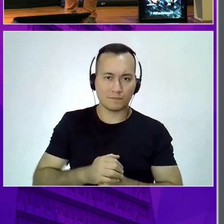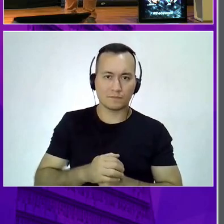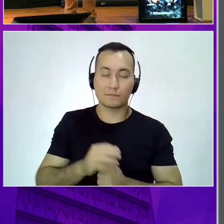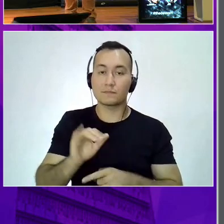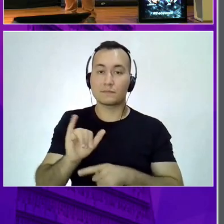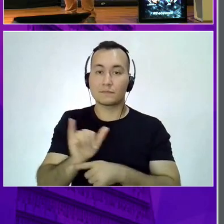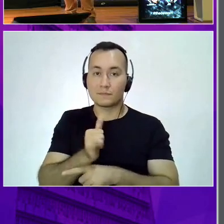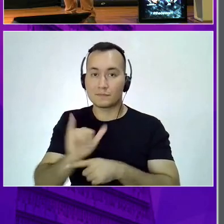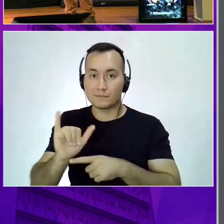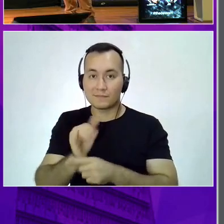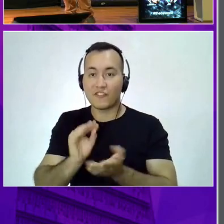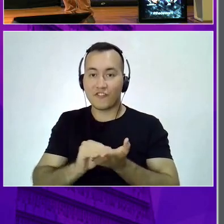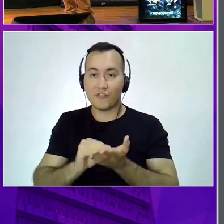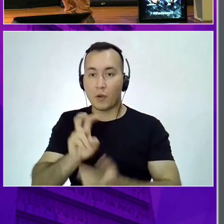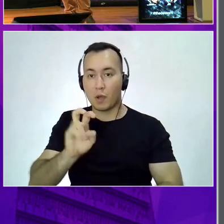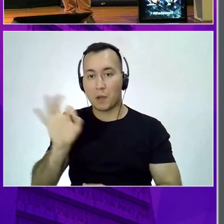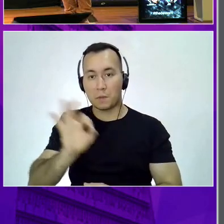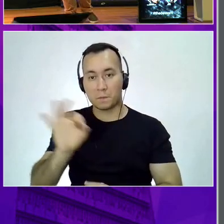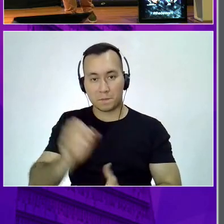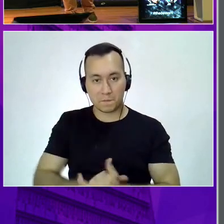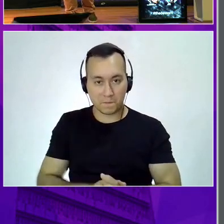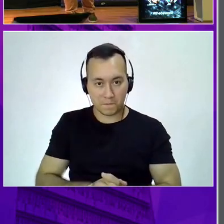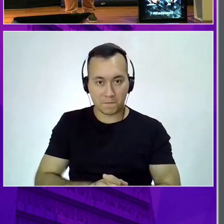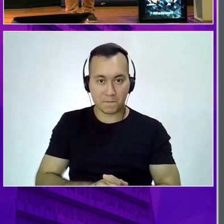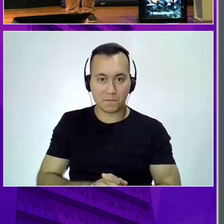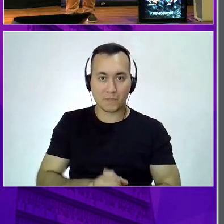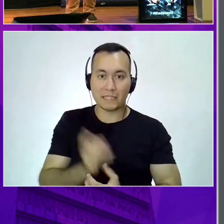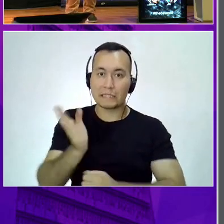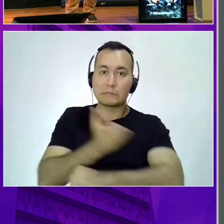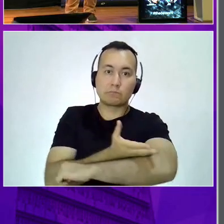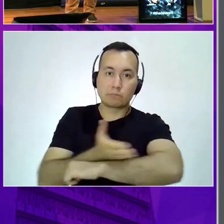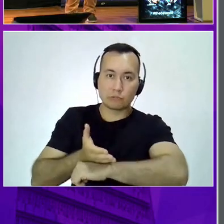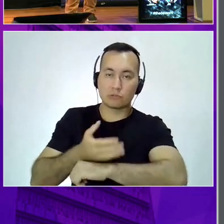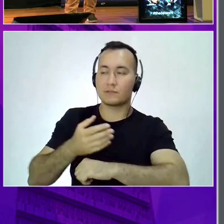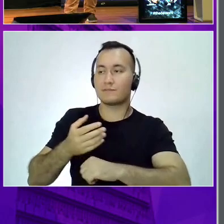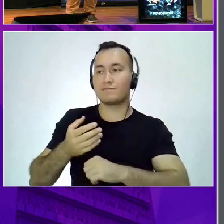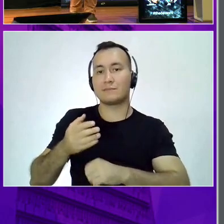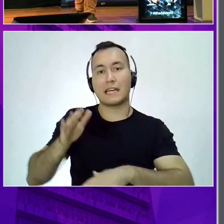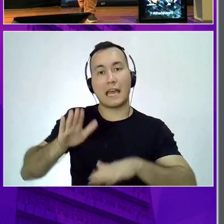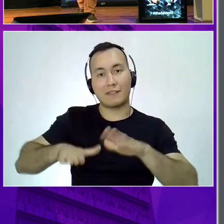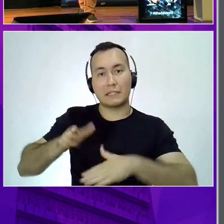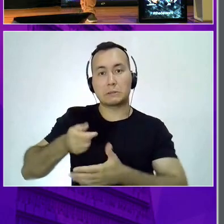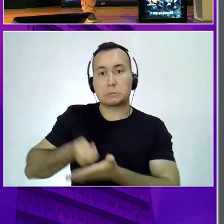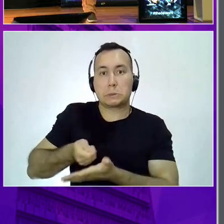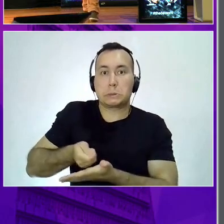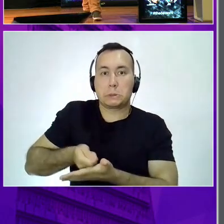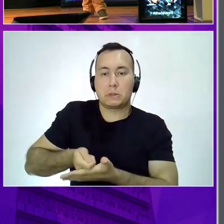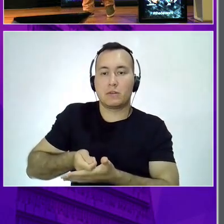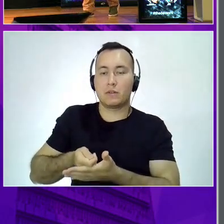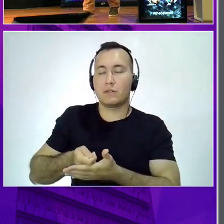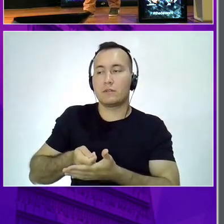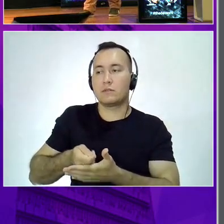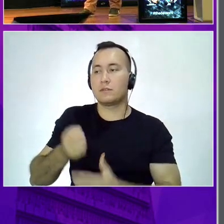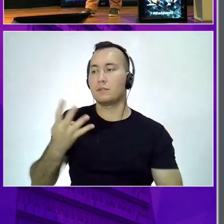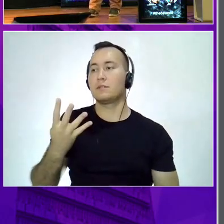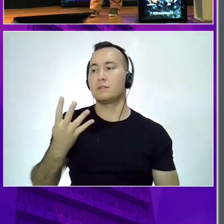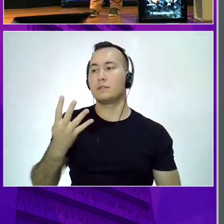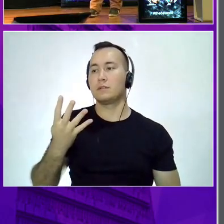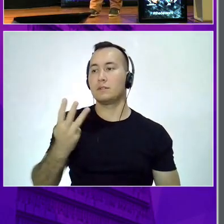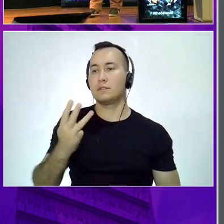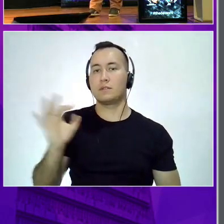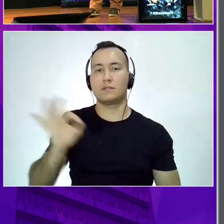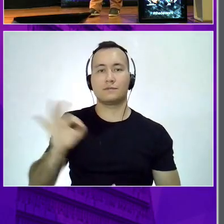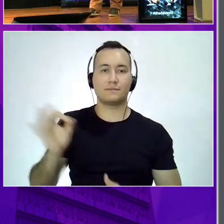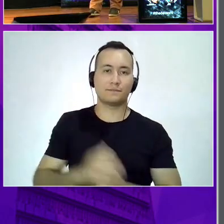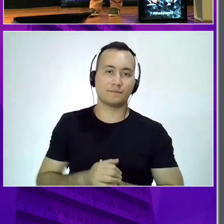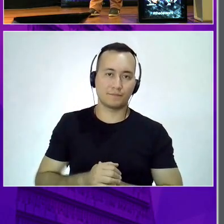sabe que existe método pra caramba, tem livro pra caramba, um monte de conteúdo, né? E o que a pessoa fala? Ah, porque o pessoal é resistente,